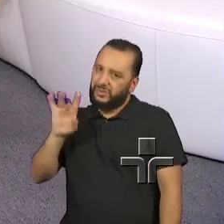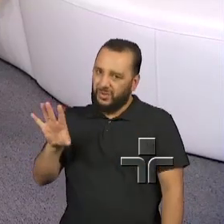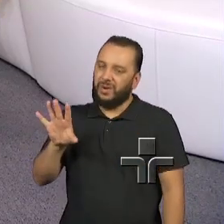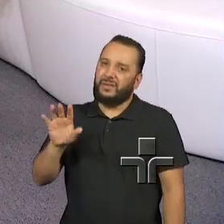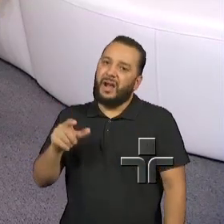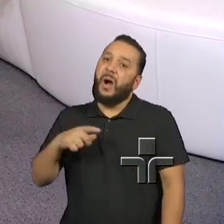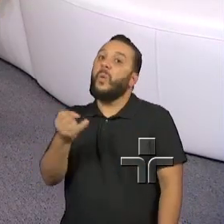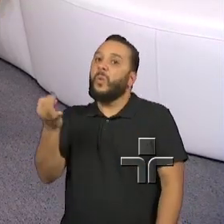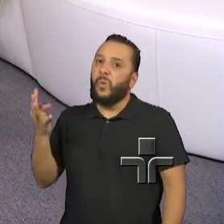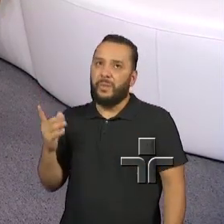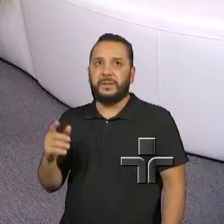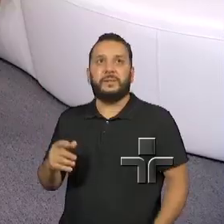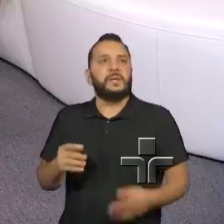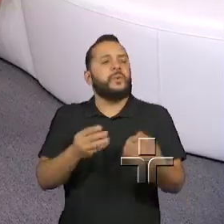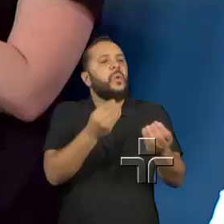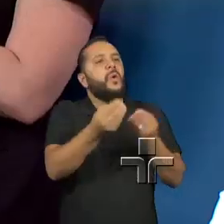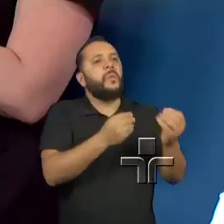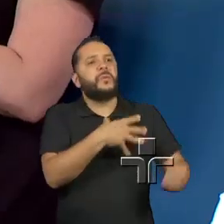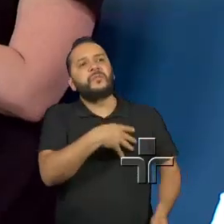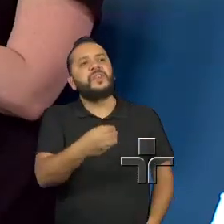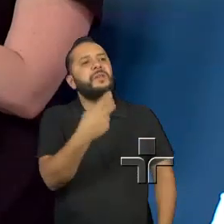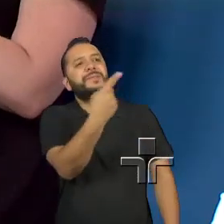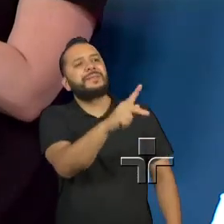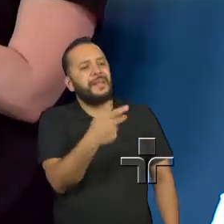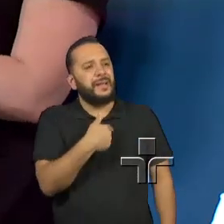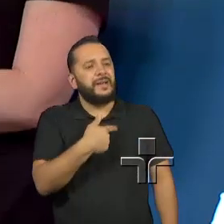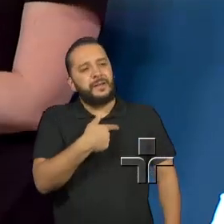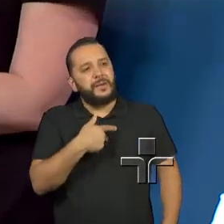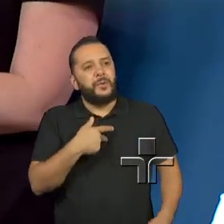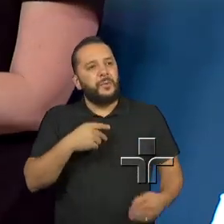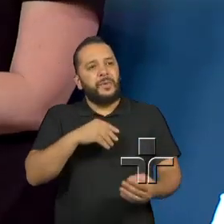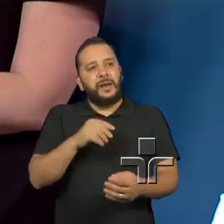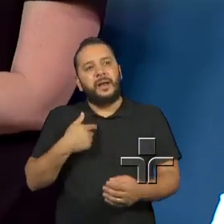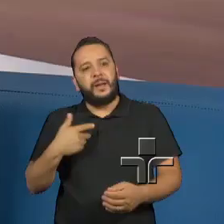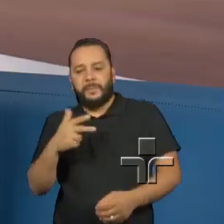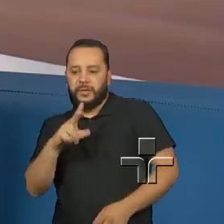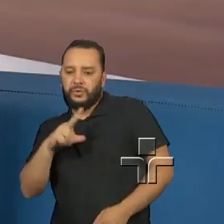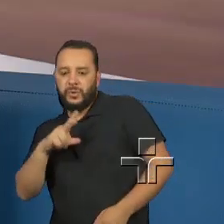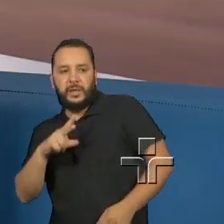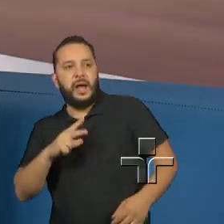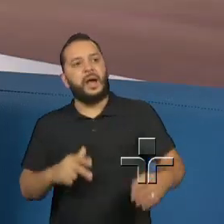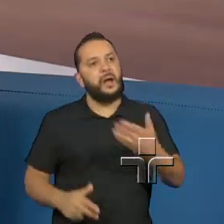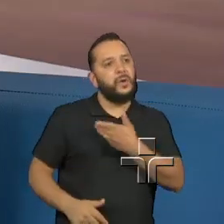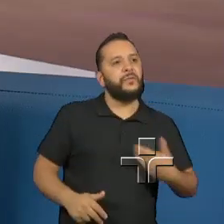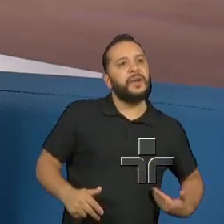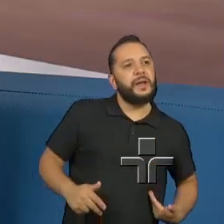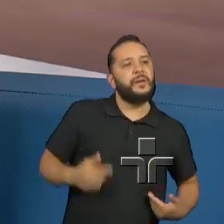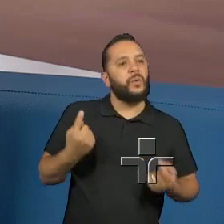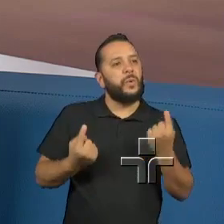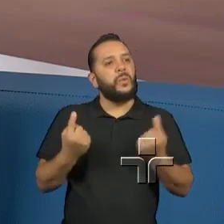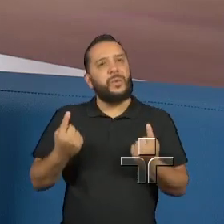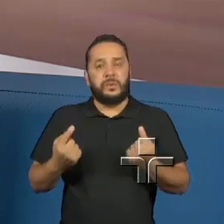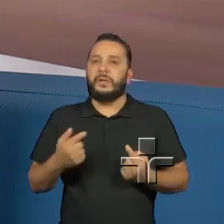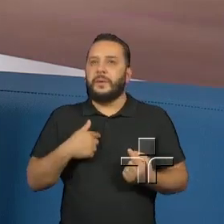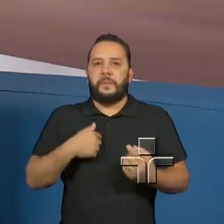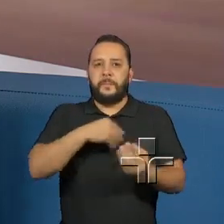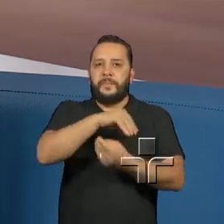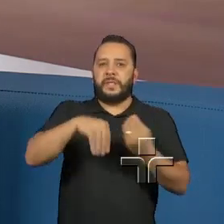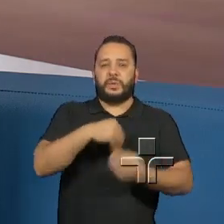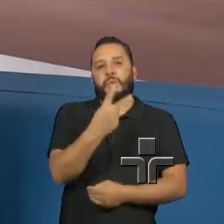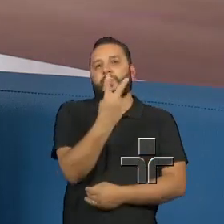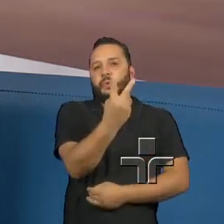a vacinação deles? Na rede pública, na rede particular ou faz uma mistura aí? Eu faço uma mistura. Uhum. As que da